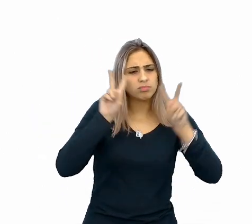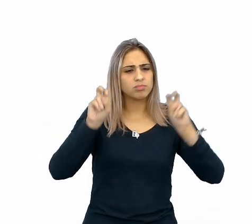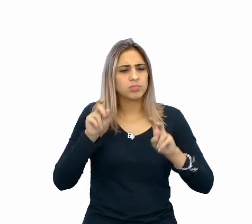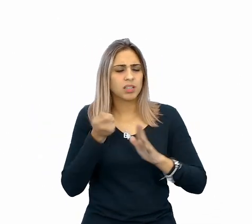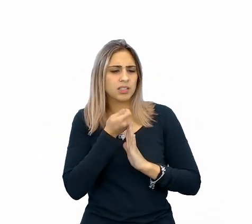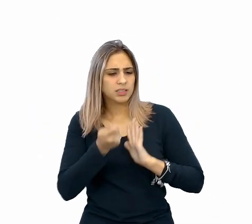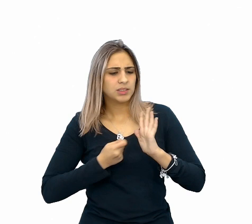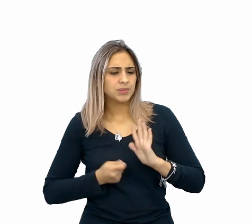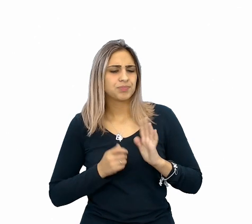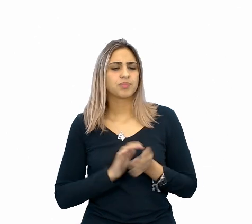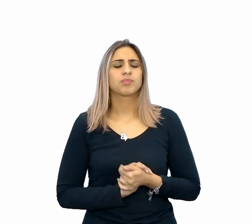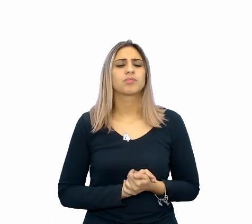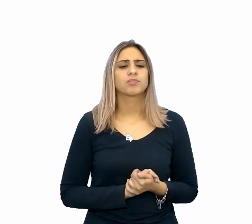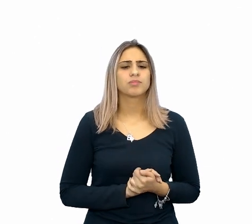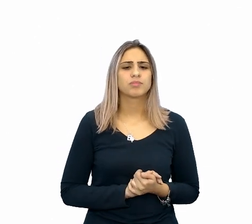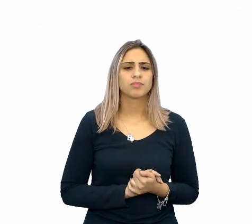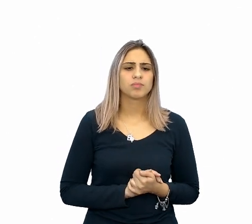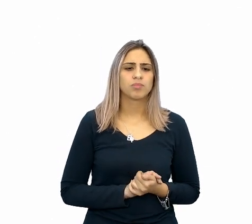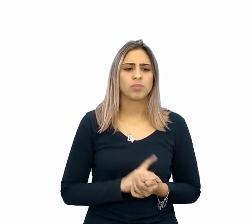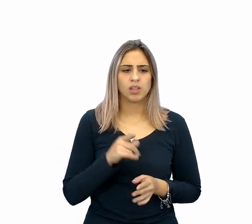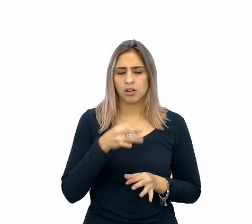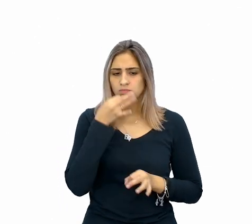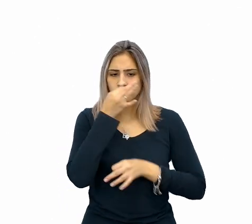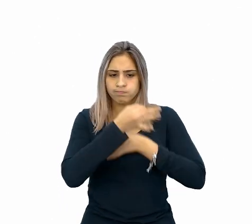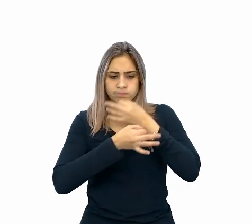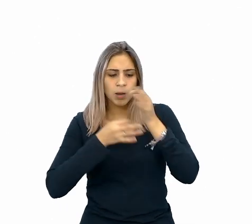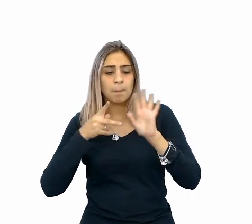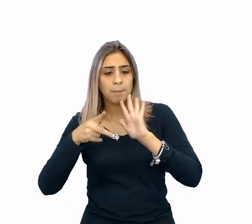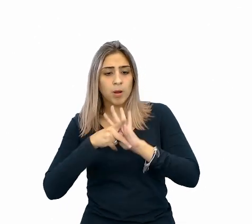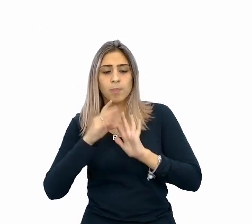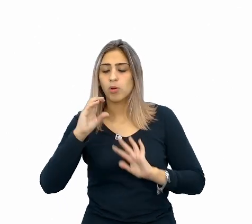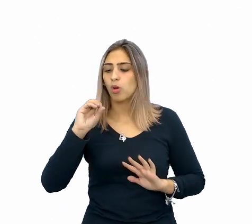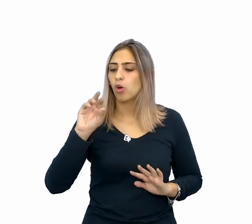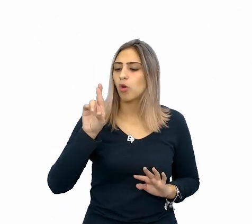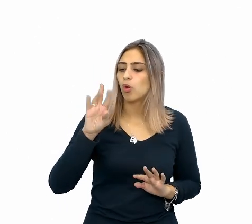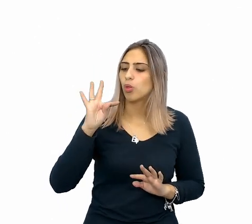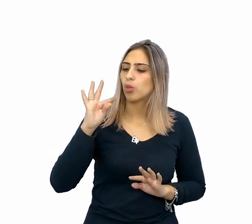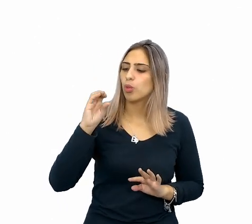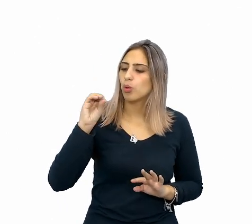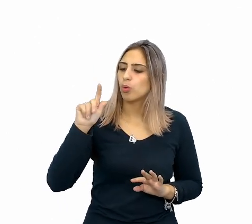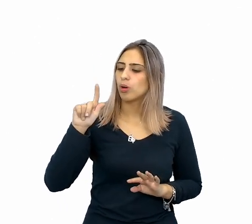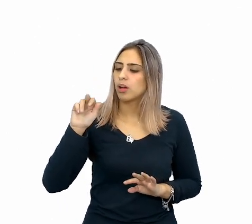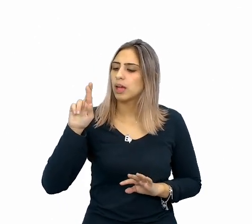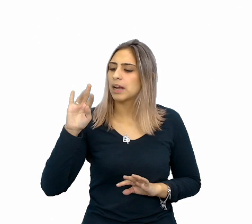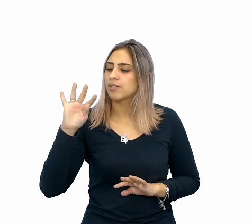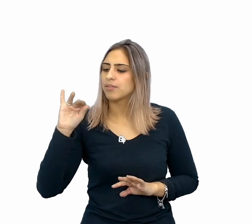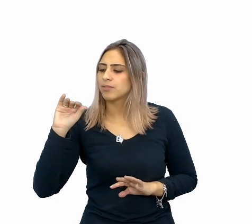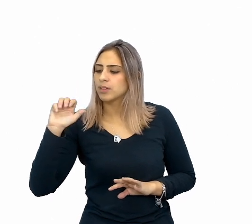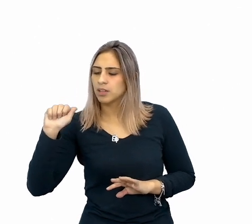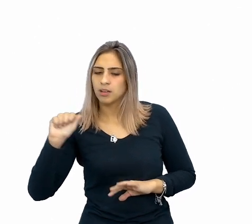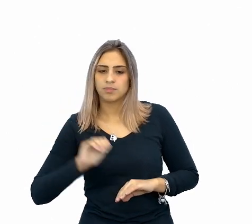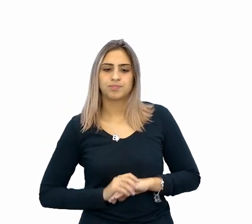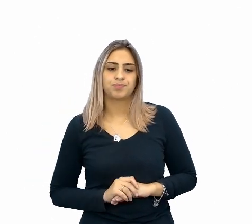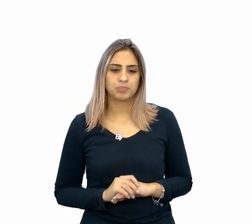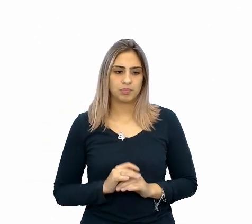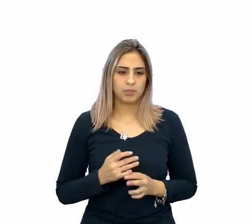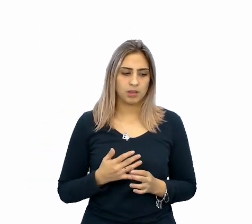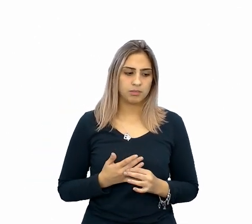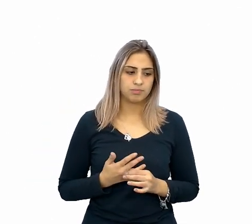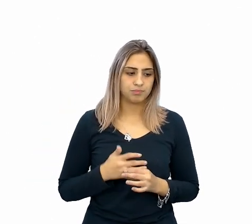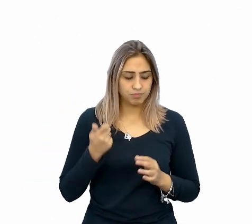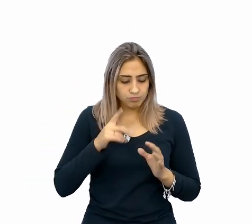escrita, o enfoque será na ortografia, que, ainda que seja regida por uma convenção, deve